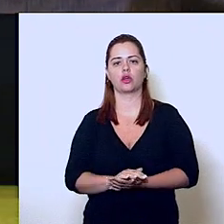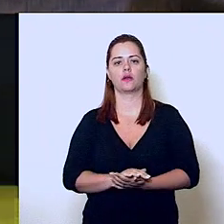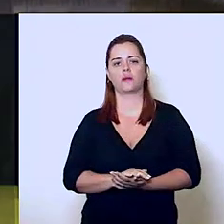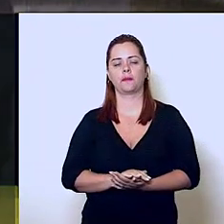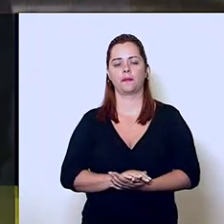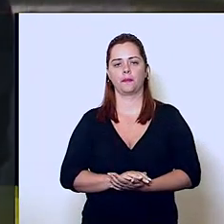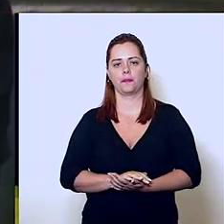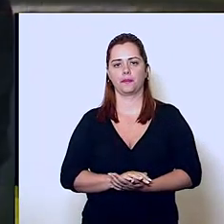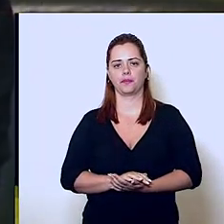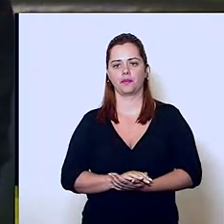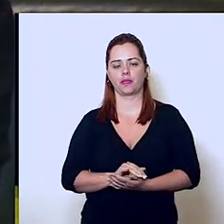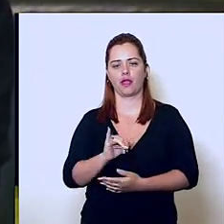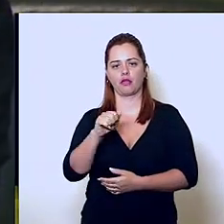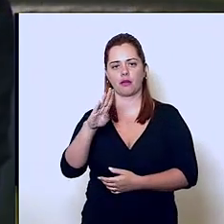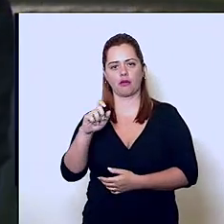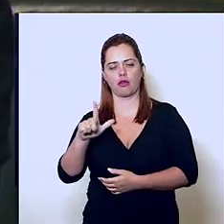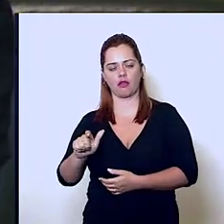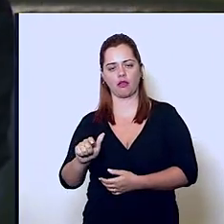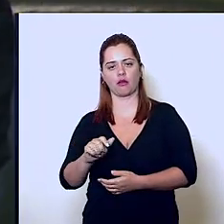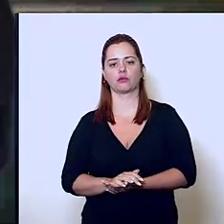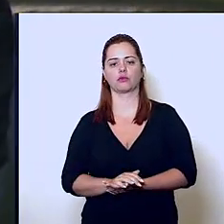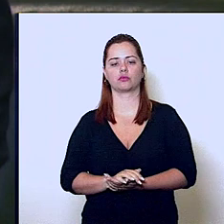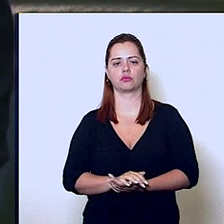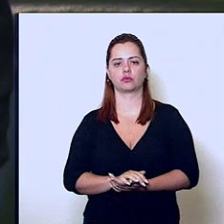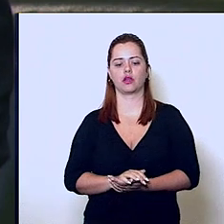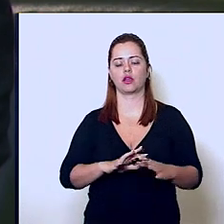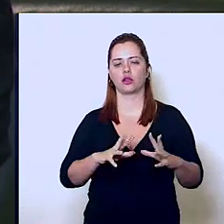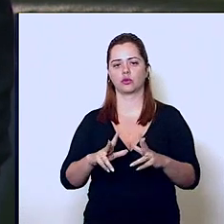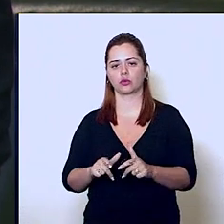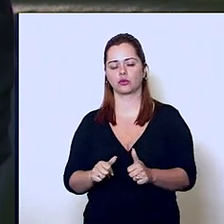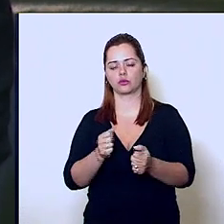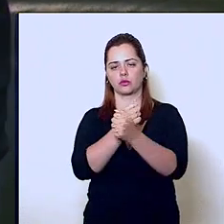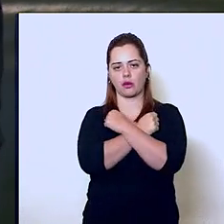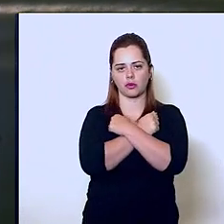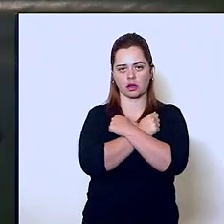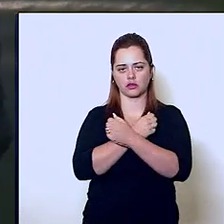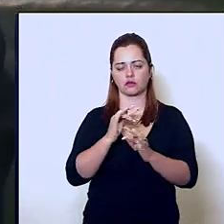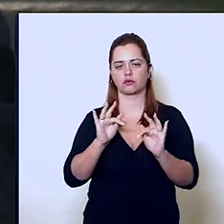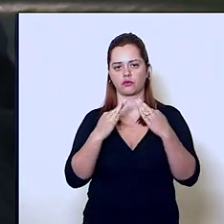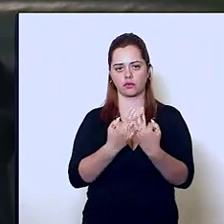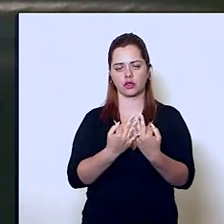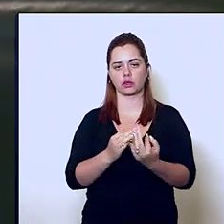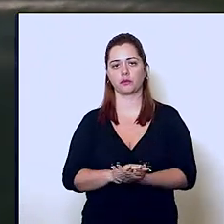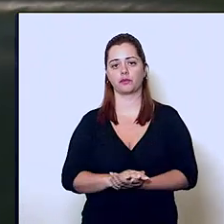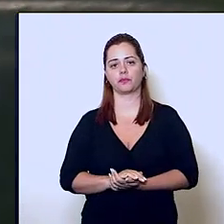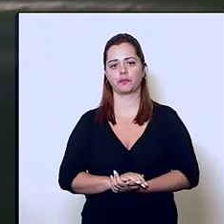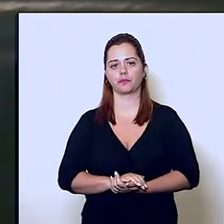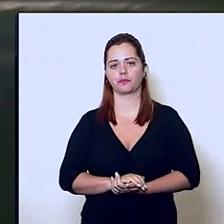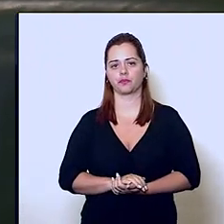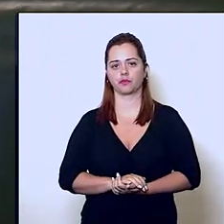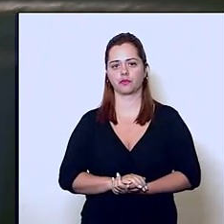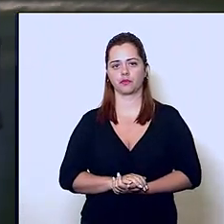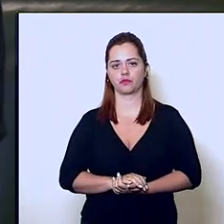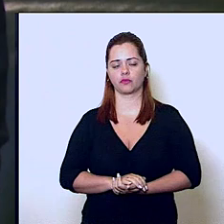Isabel, Beatriz não veio, mas também nosso abraço. E, assim como foi